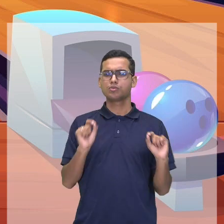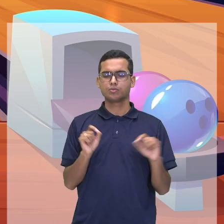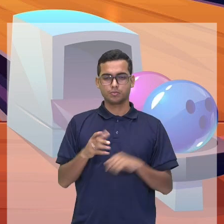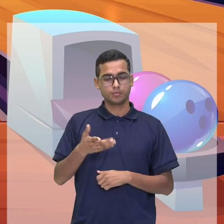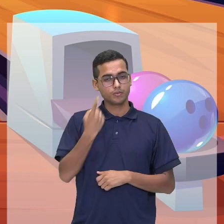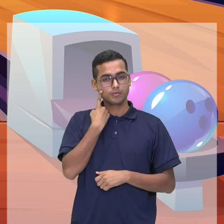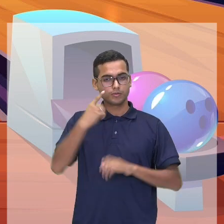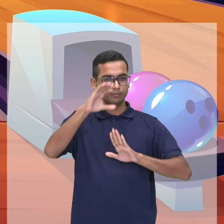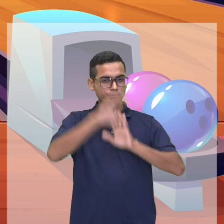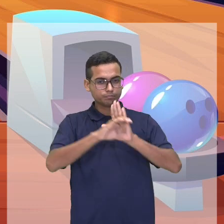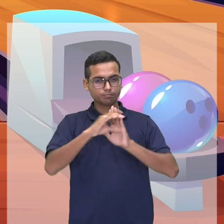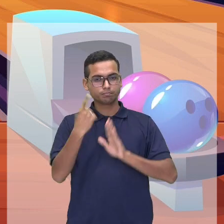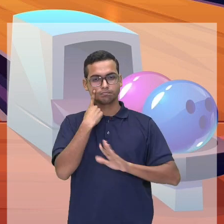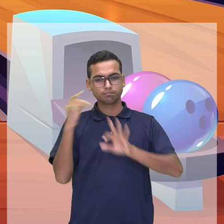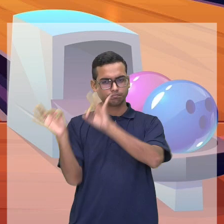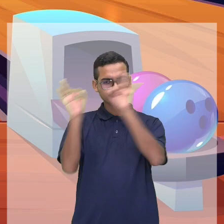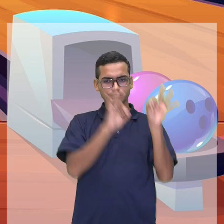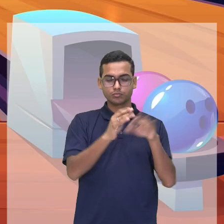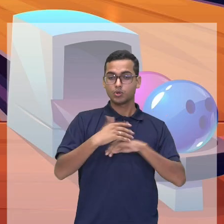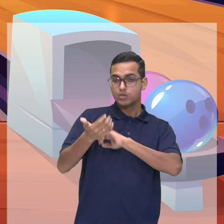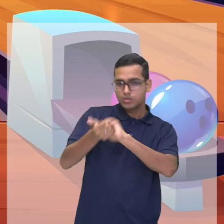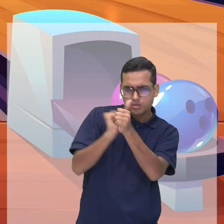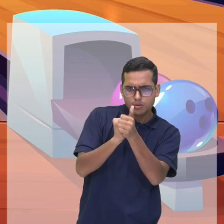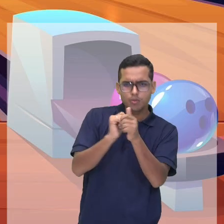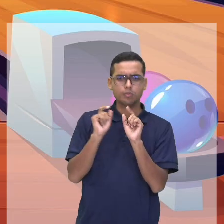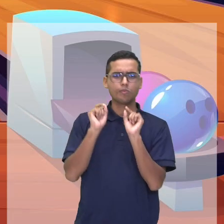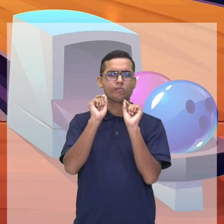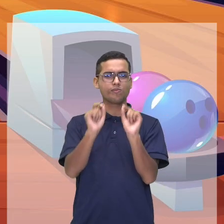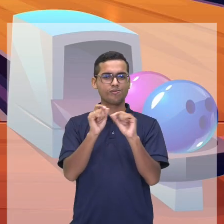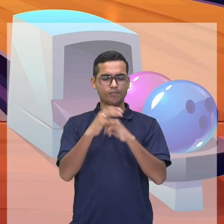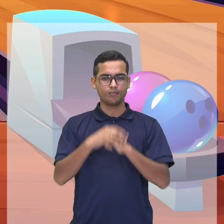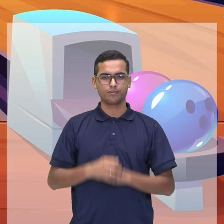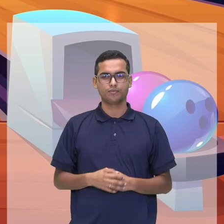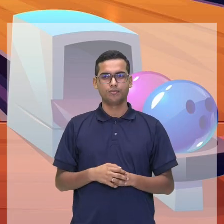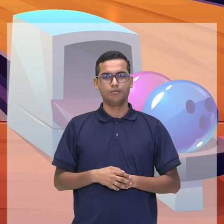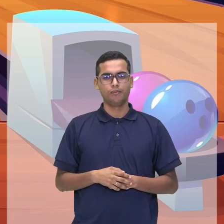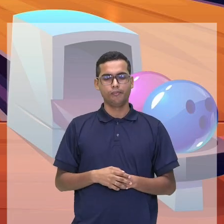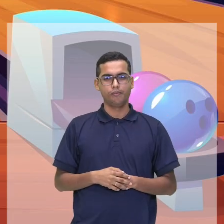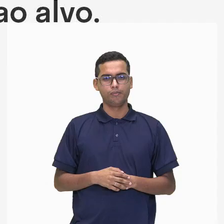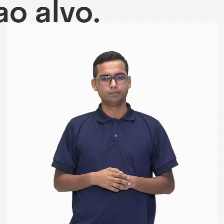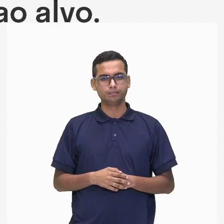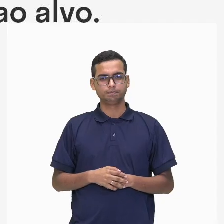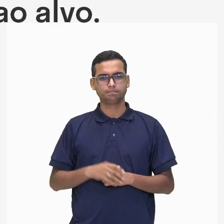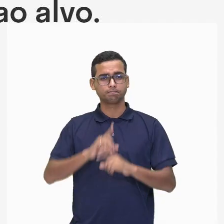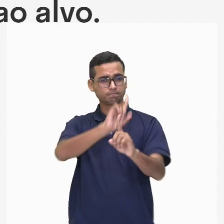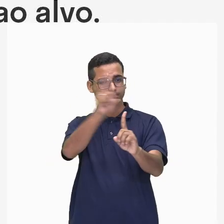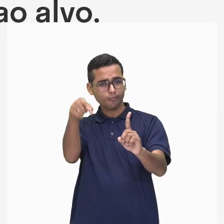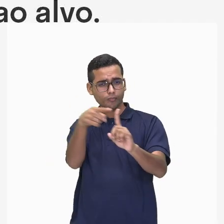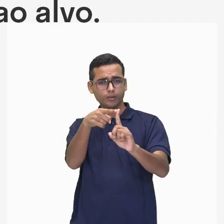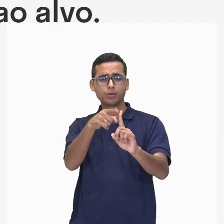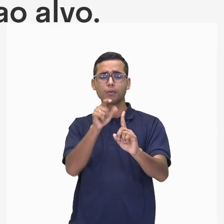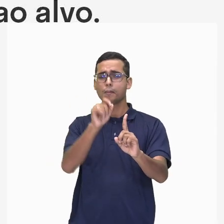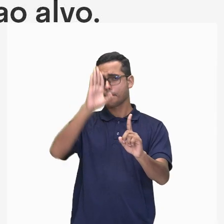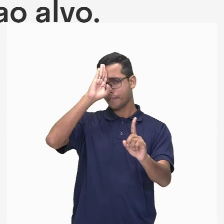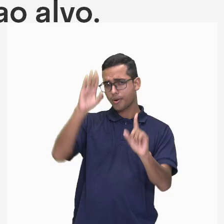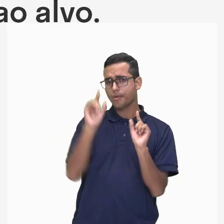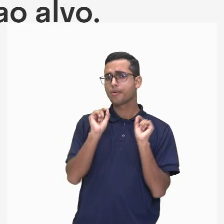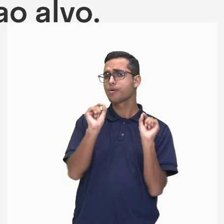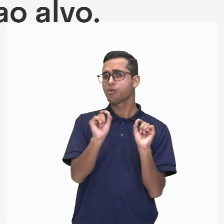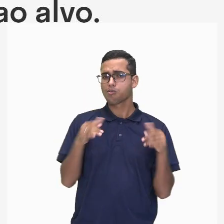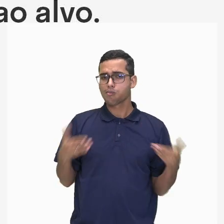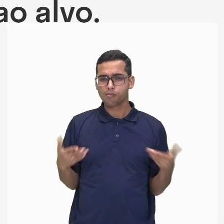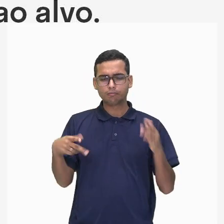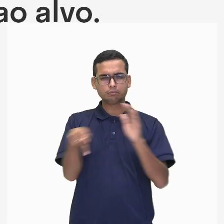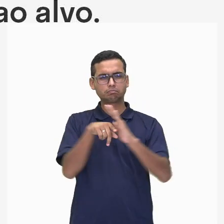definição completa aí. São aqueles esportes em que o objetivo principal é atingir